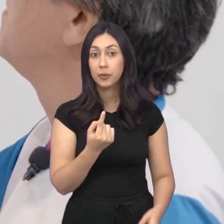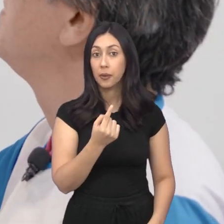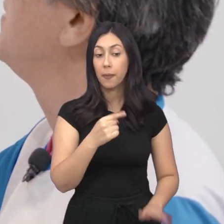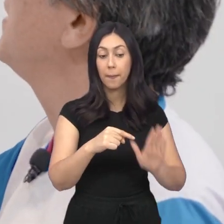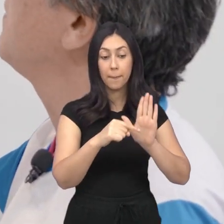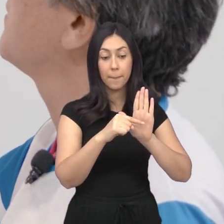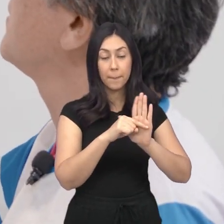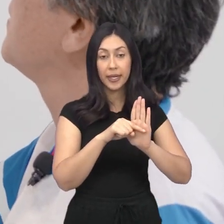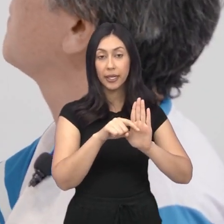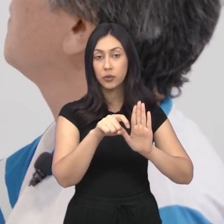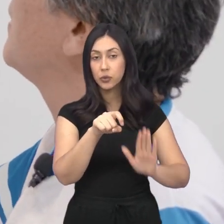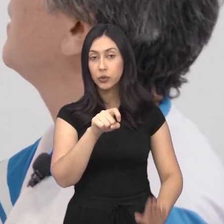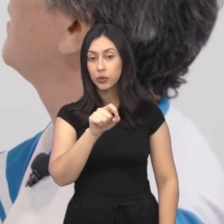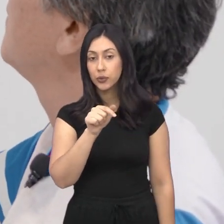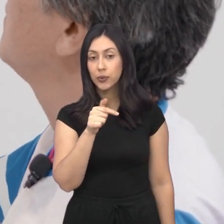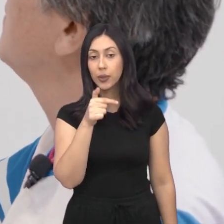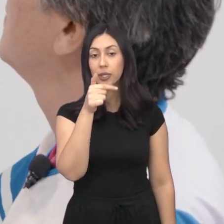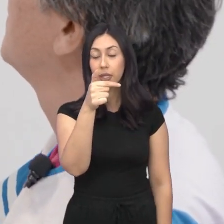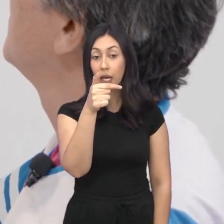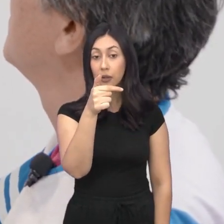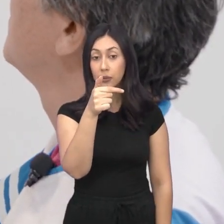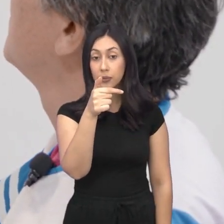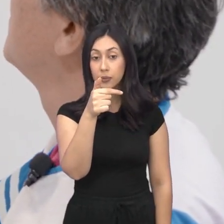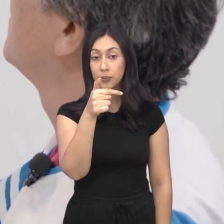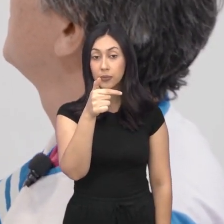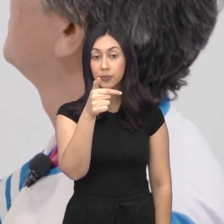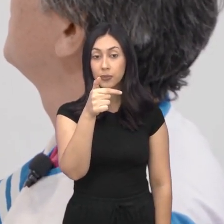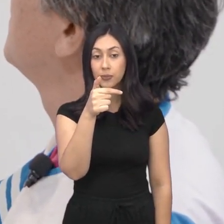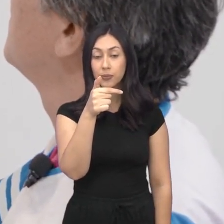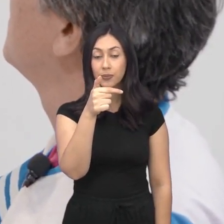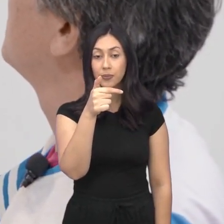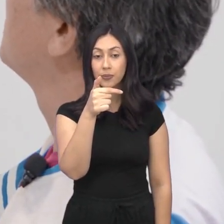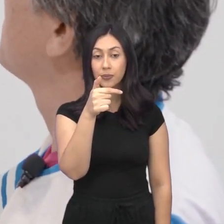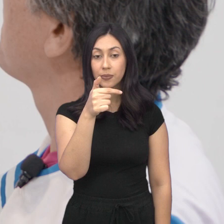virar menos x quadrado